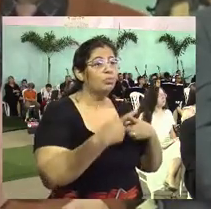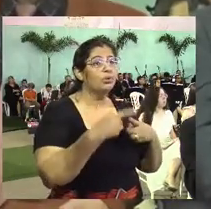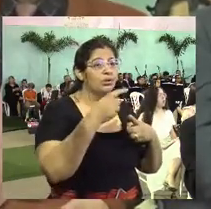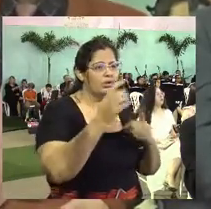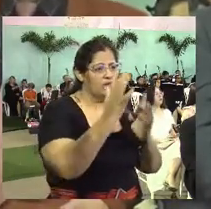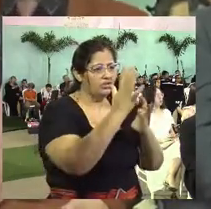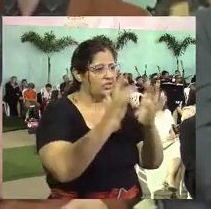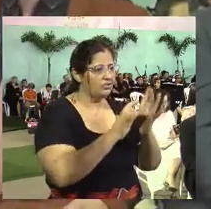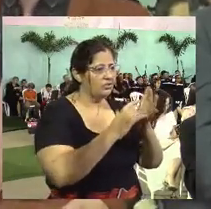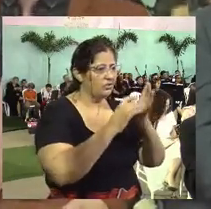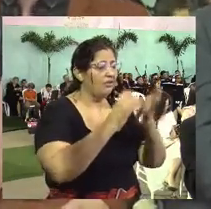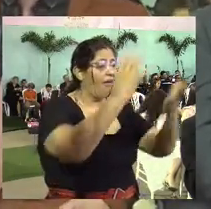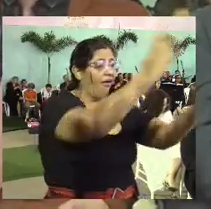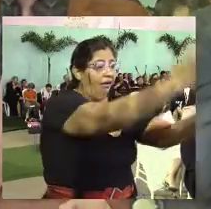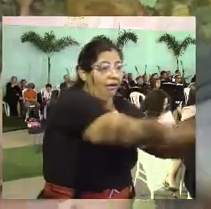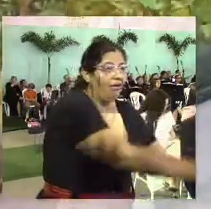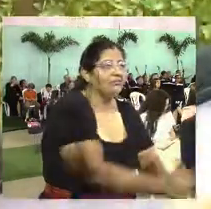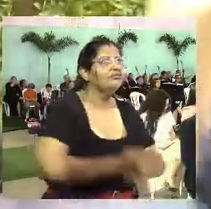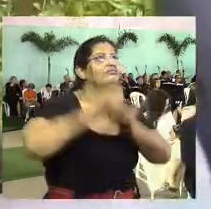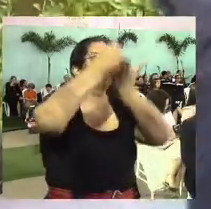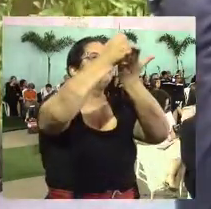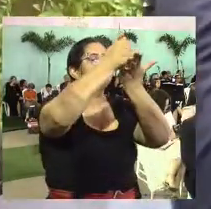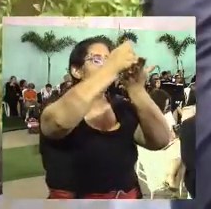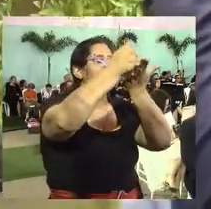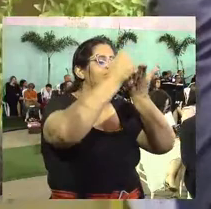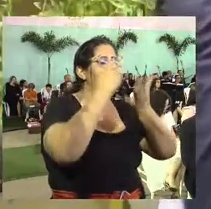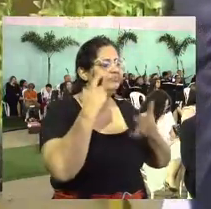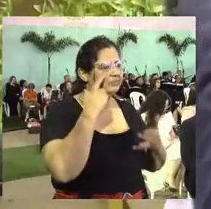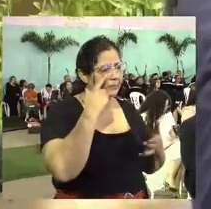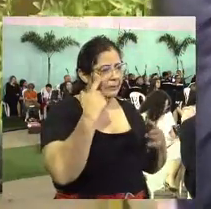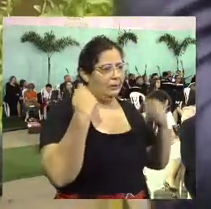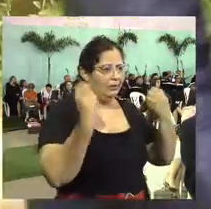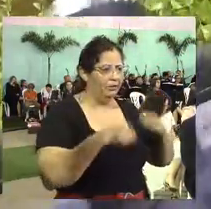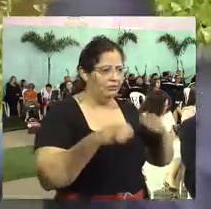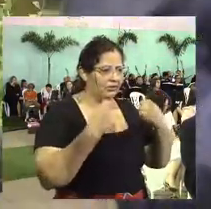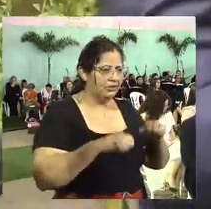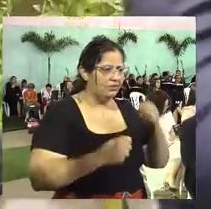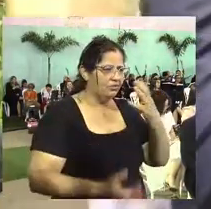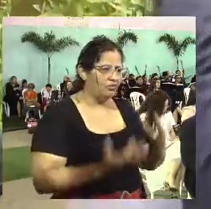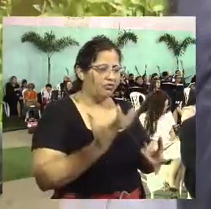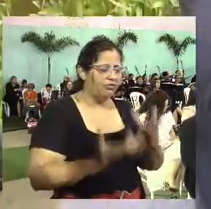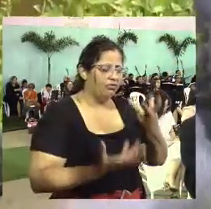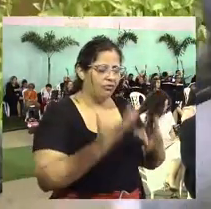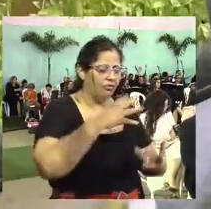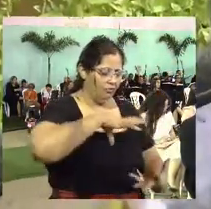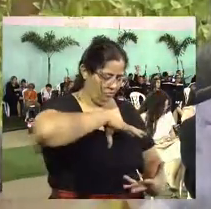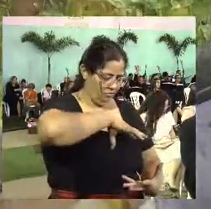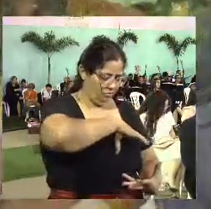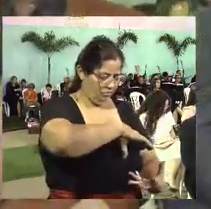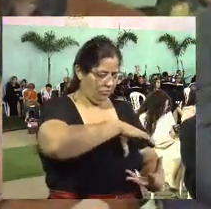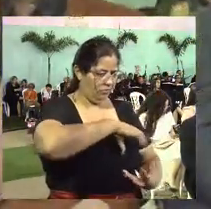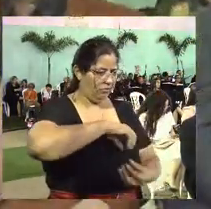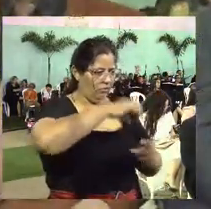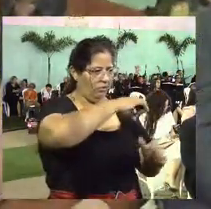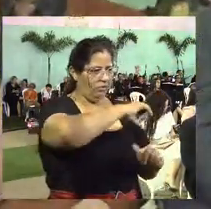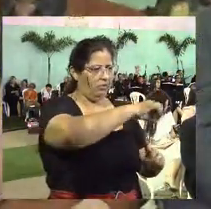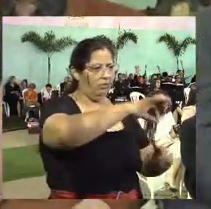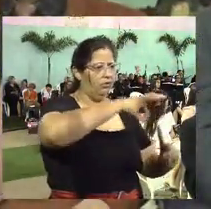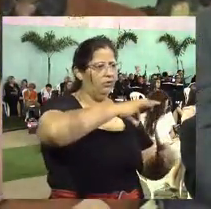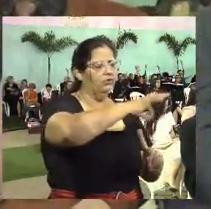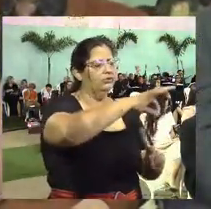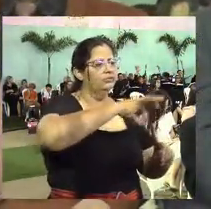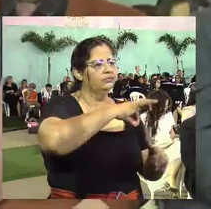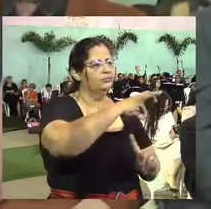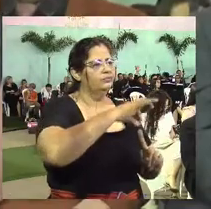a sua igreja para isso você só precisa do fogo do espírito santo Deus me